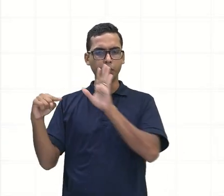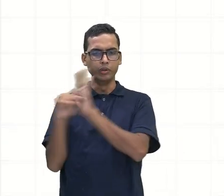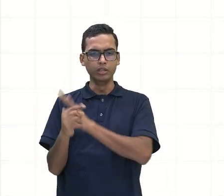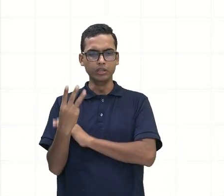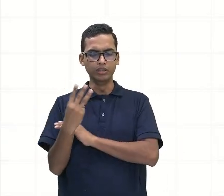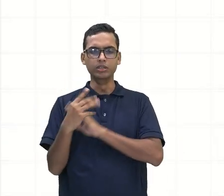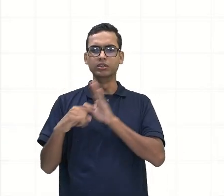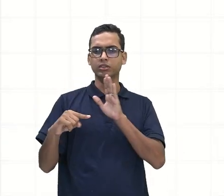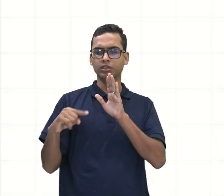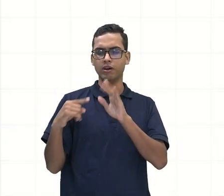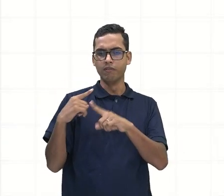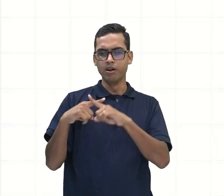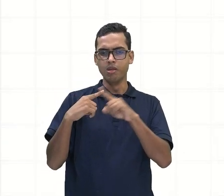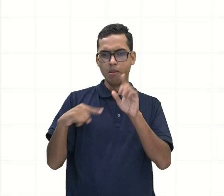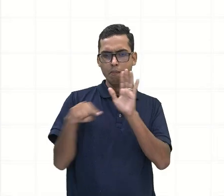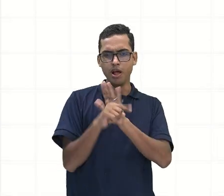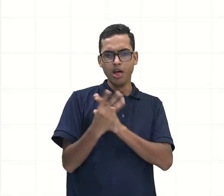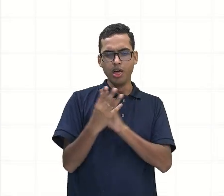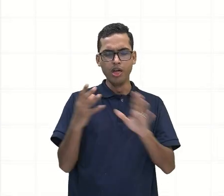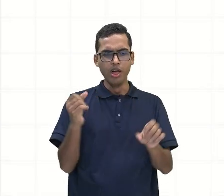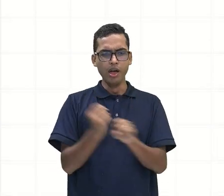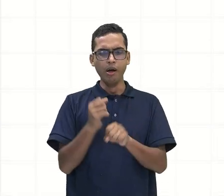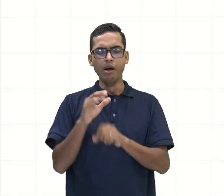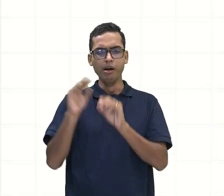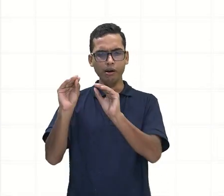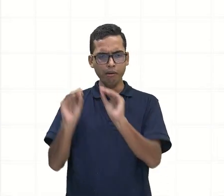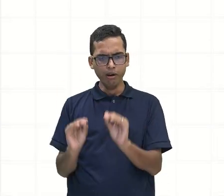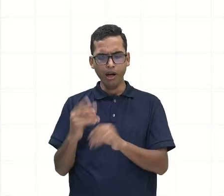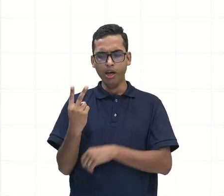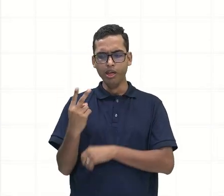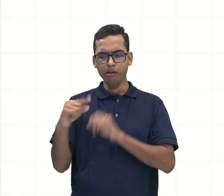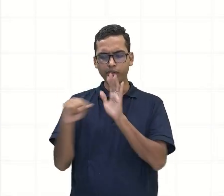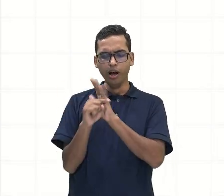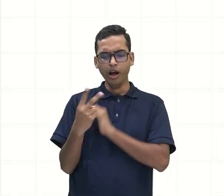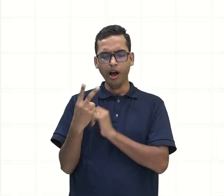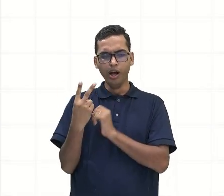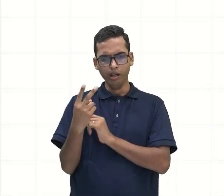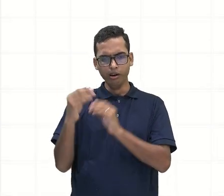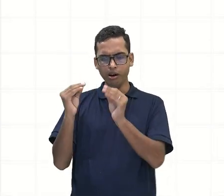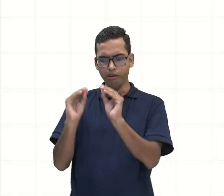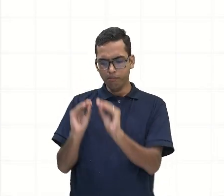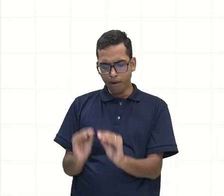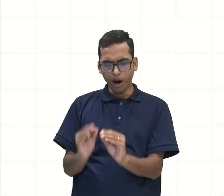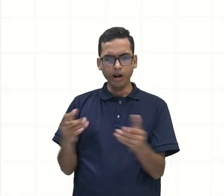como não vou utilizar o 2, eu vou repetir, menos 2. Então, menos 3